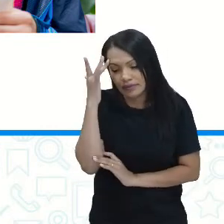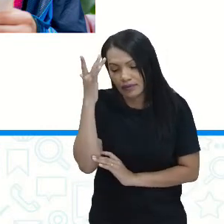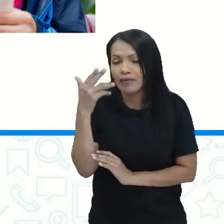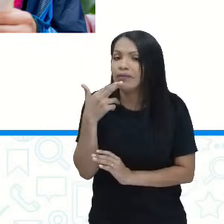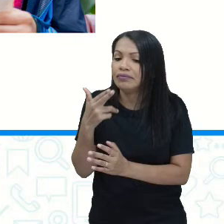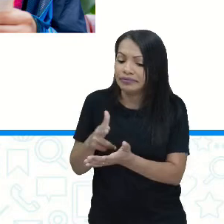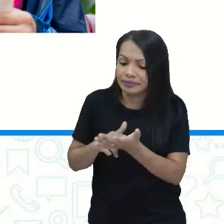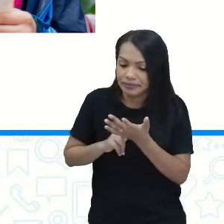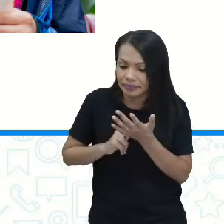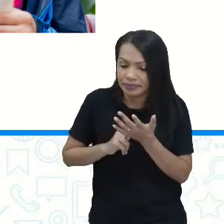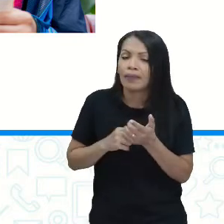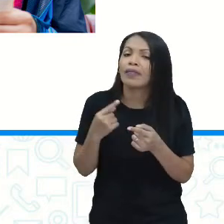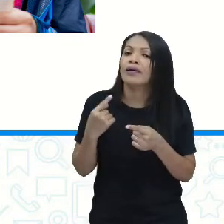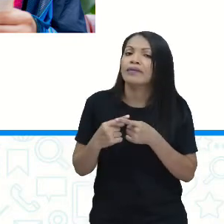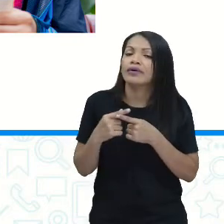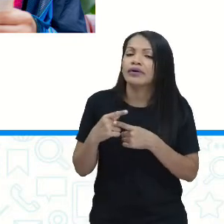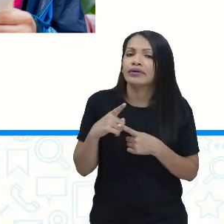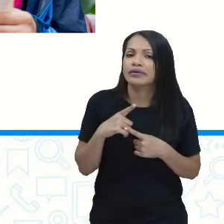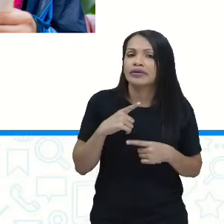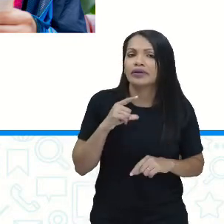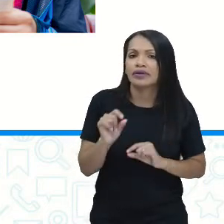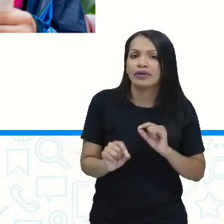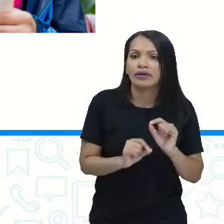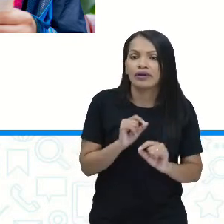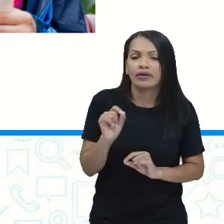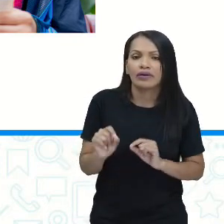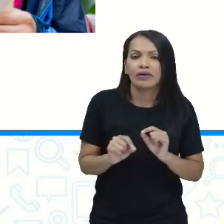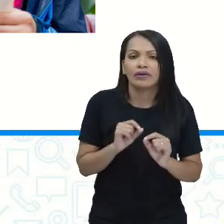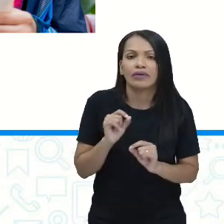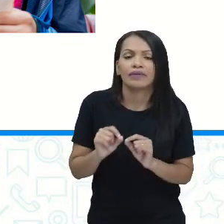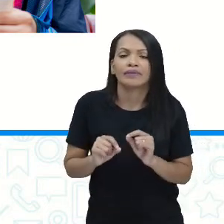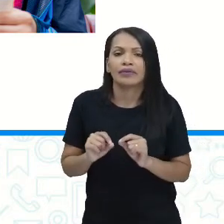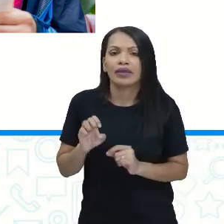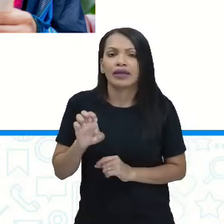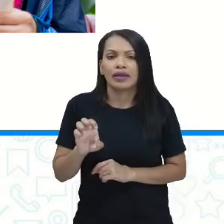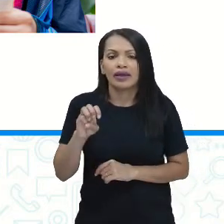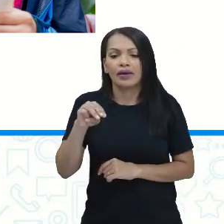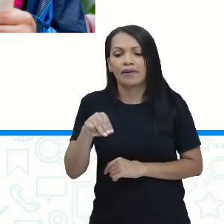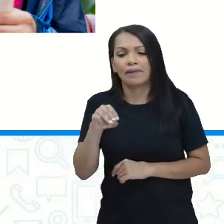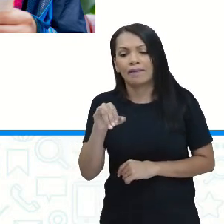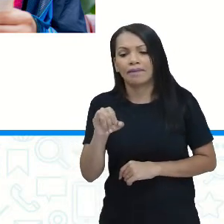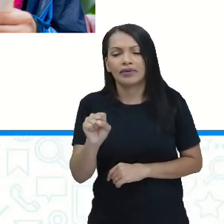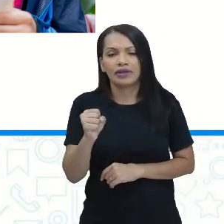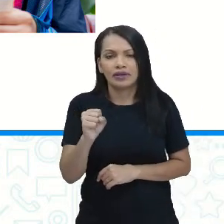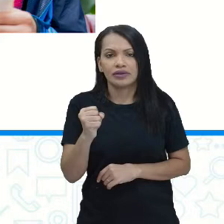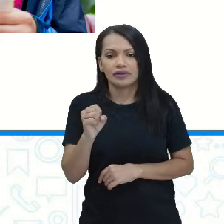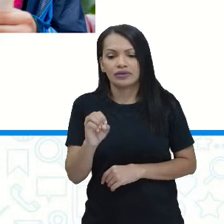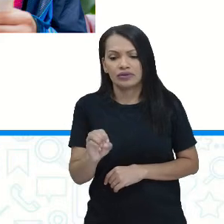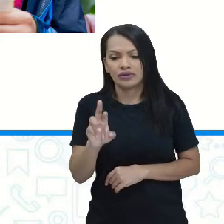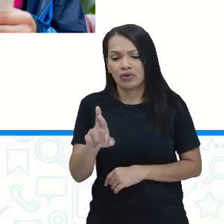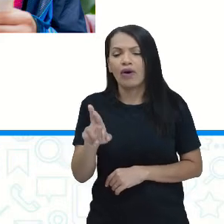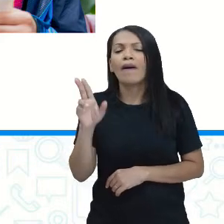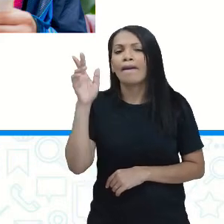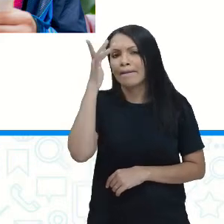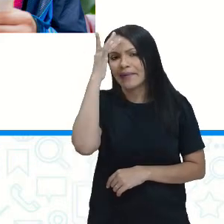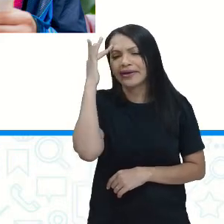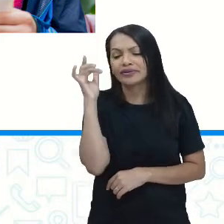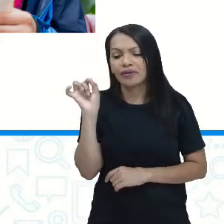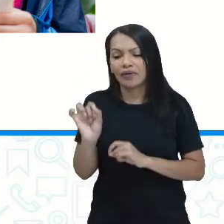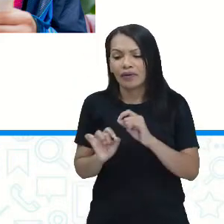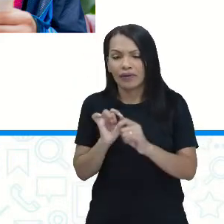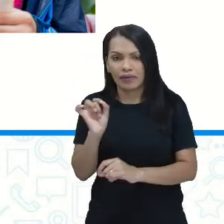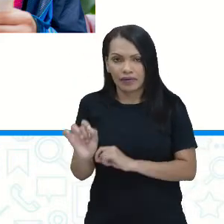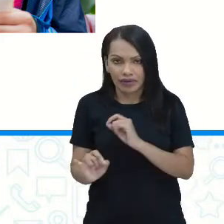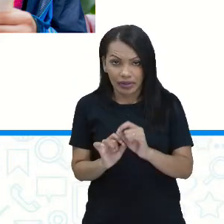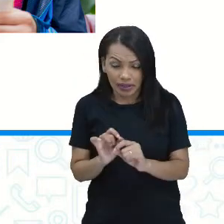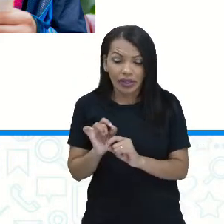a carta, não é? Porque existe o emissor, não é? Que é o remetente, tá? E existe